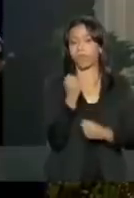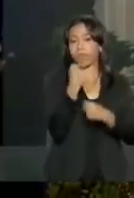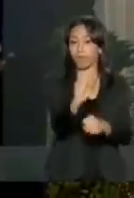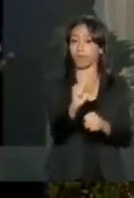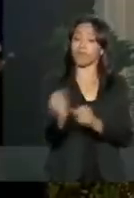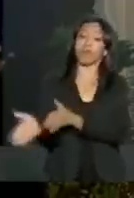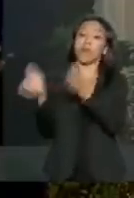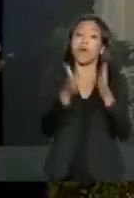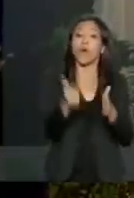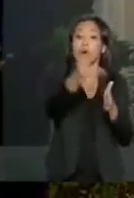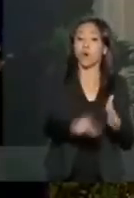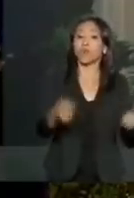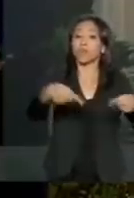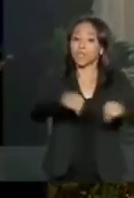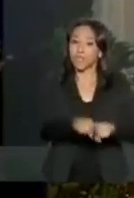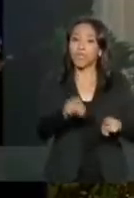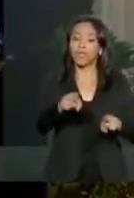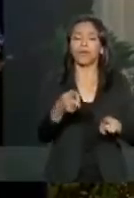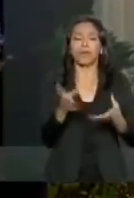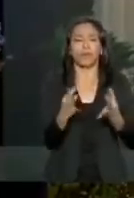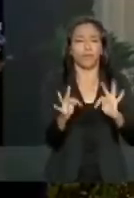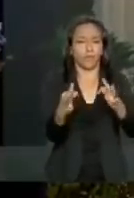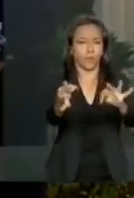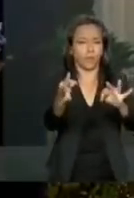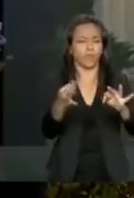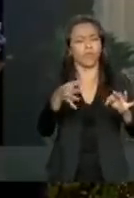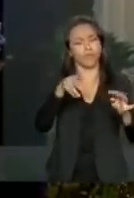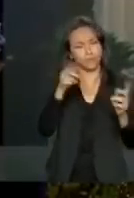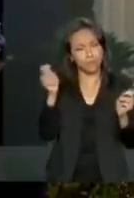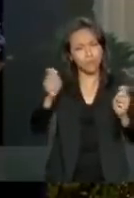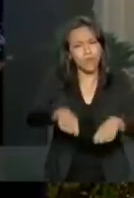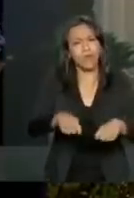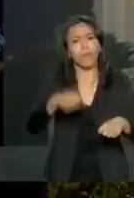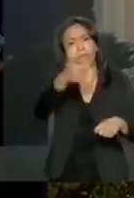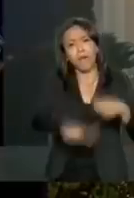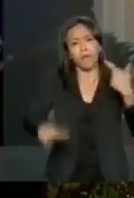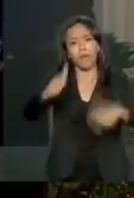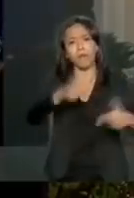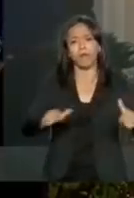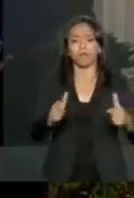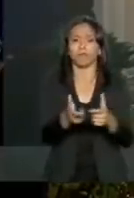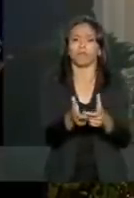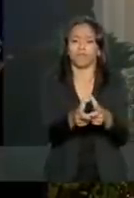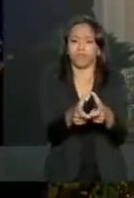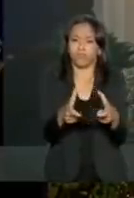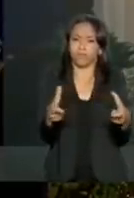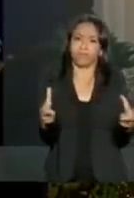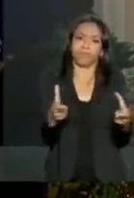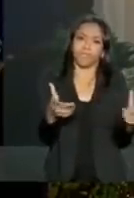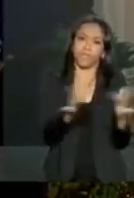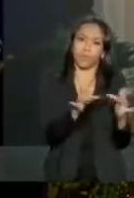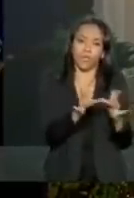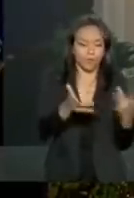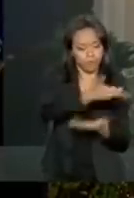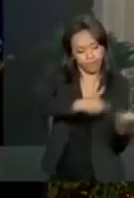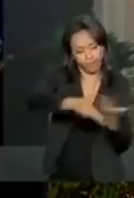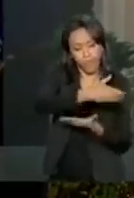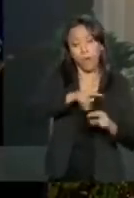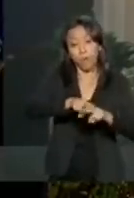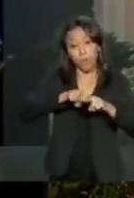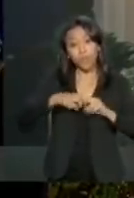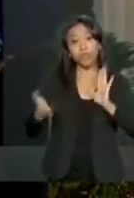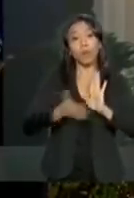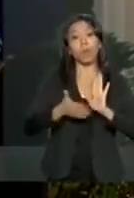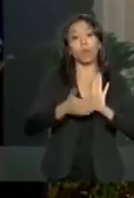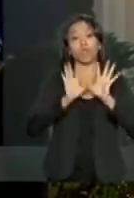e inovação podem ocupar espaço cada vez maior em nosso relacionamento. Daí nossa proposta de um